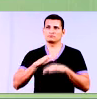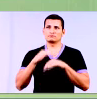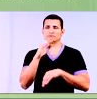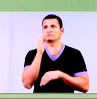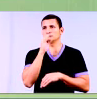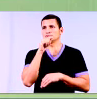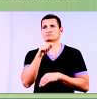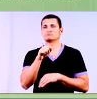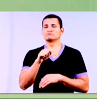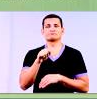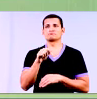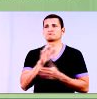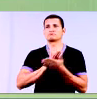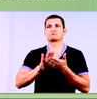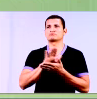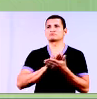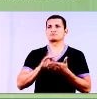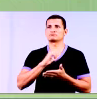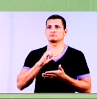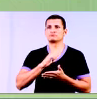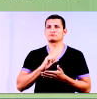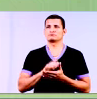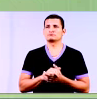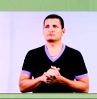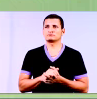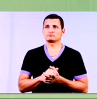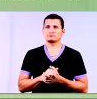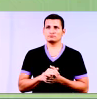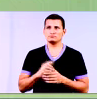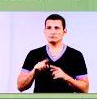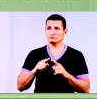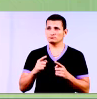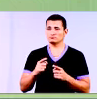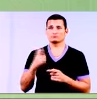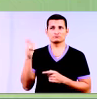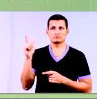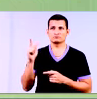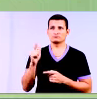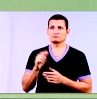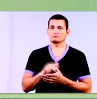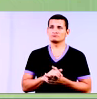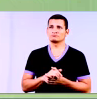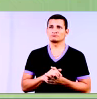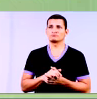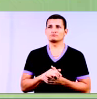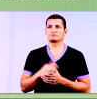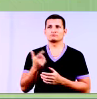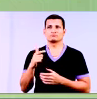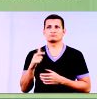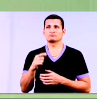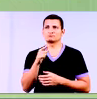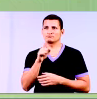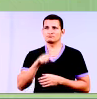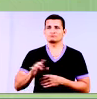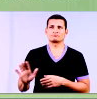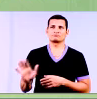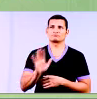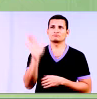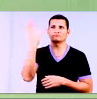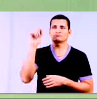ela. Nenhuma. Nenhuma. Por outro lado, nenhuma tem o mesmo custo que ela tem. Ela é muito cara isso